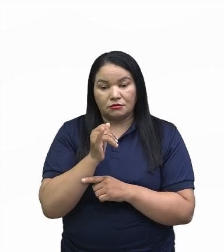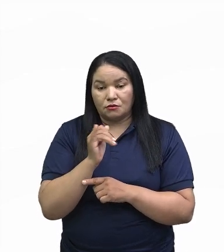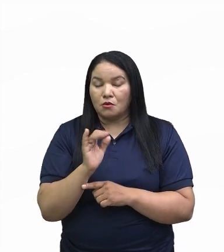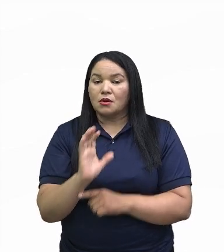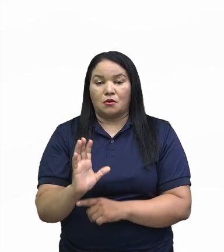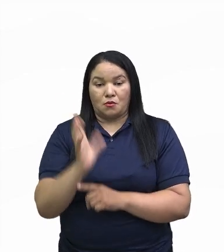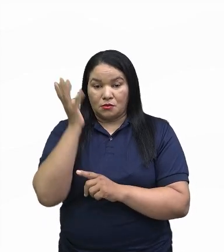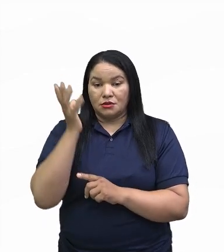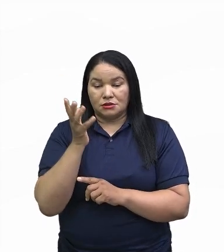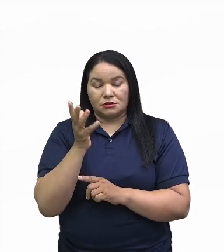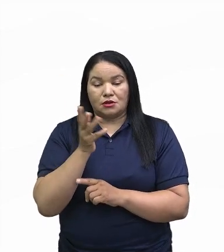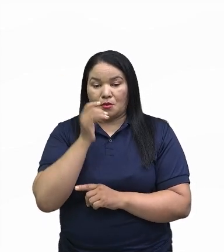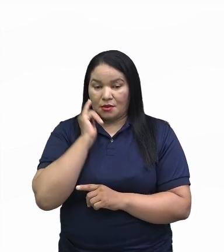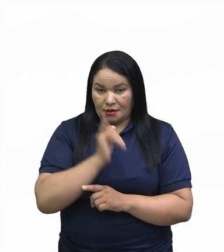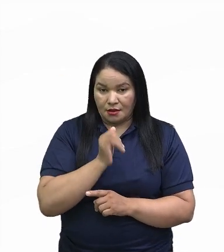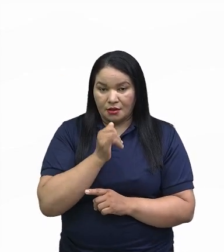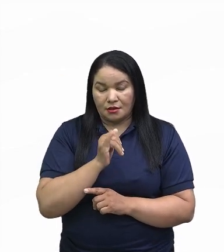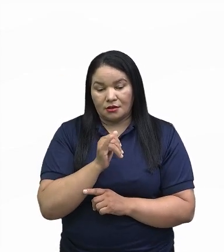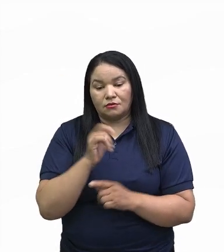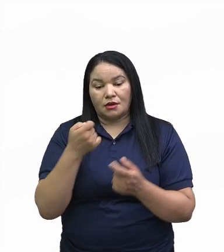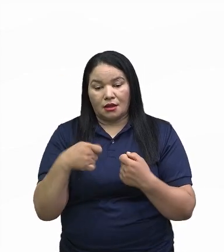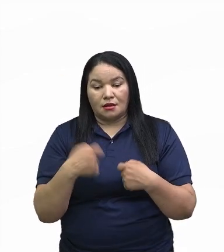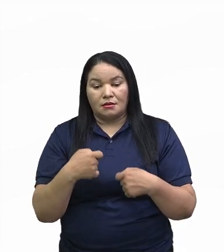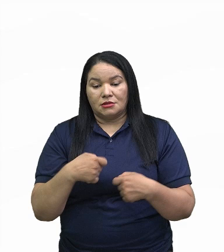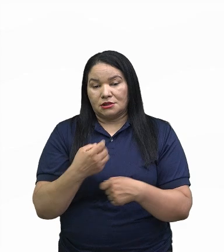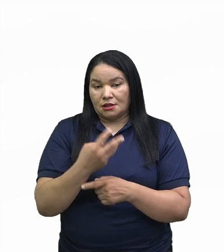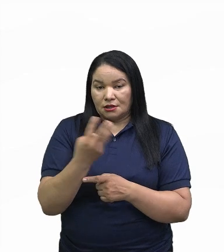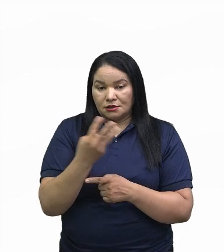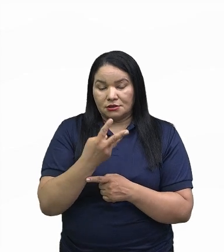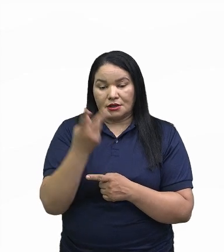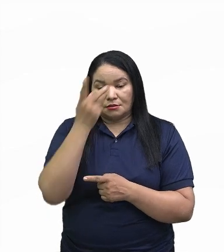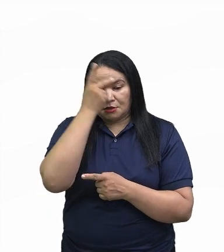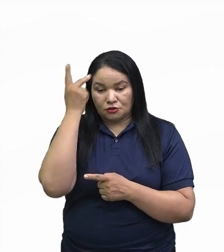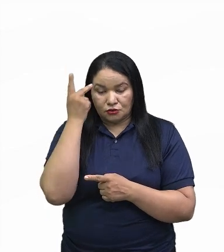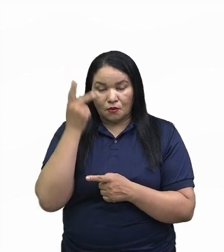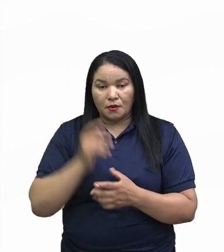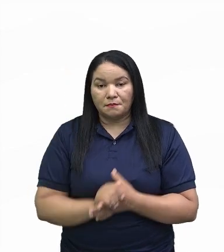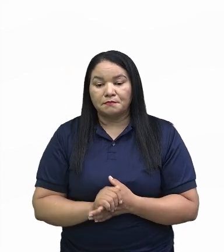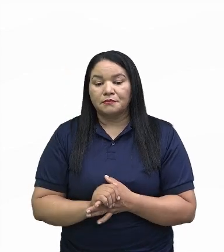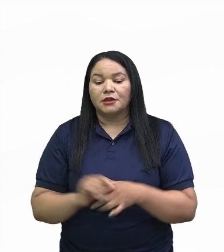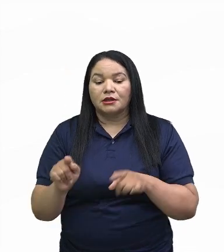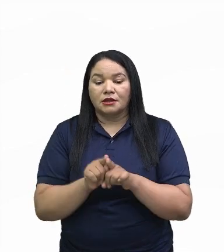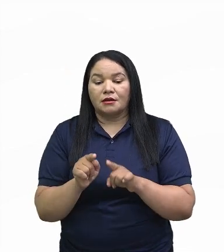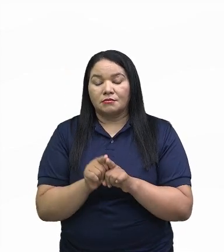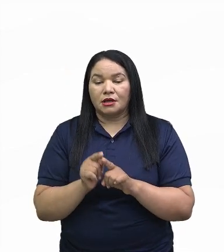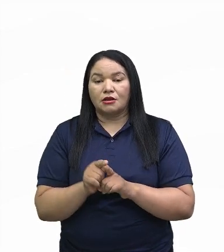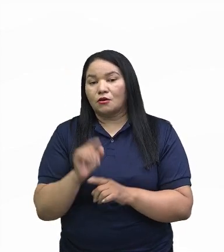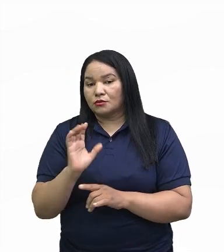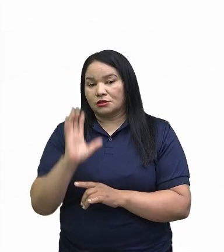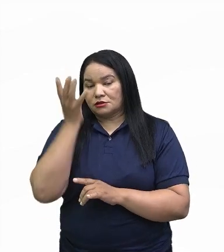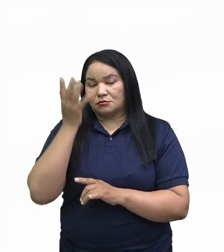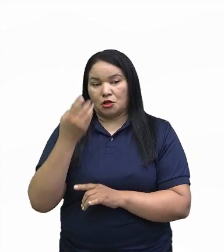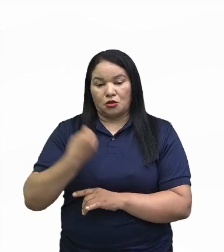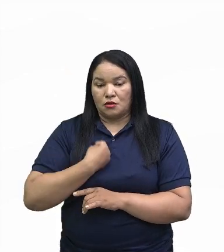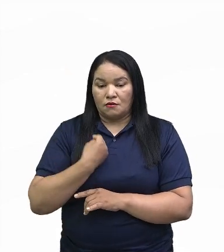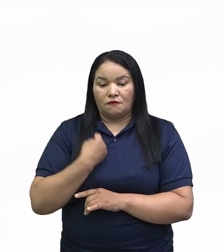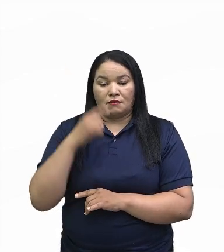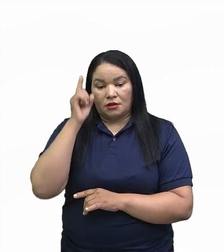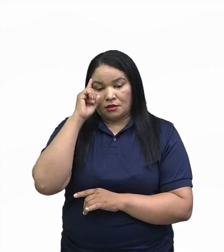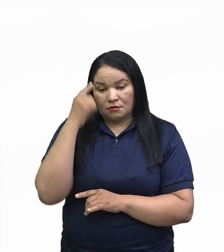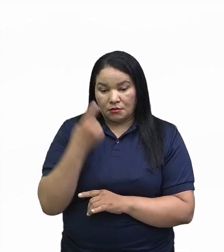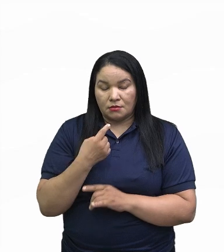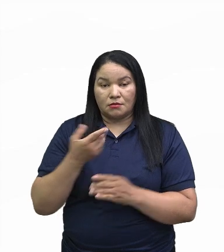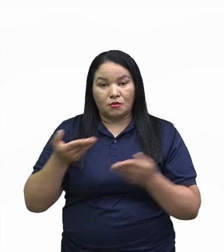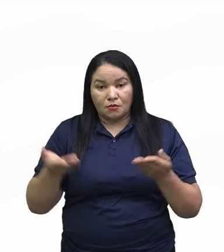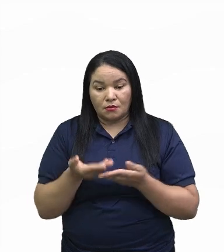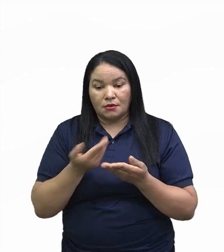aconteceu, né, esses fatos. E são fatos que ocorrem na realidade, são